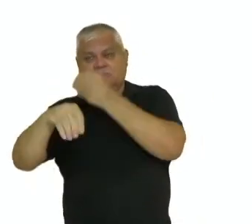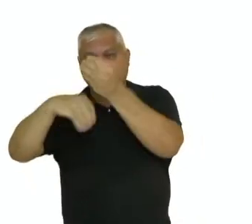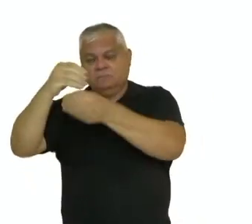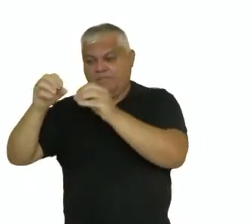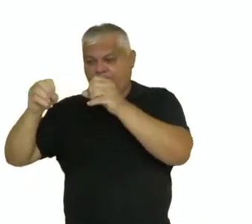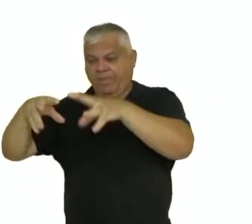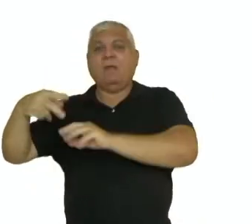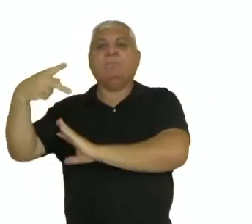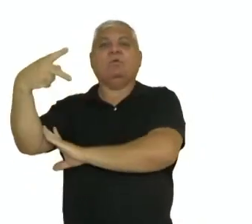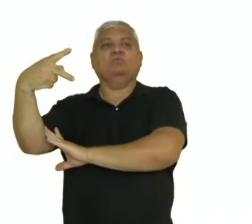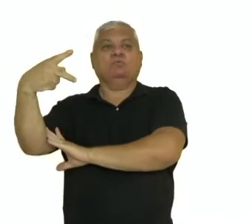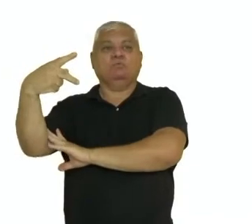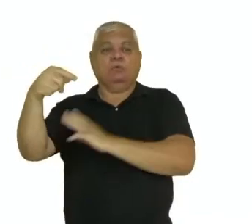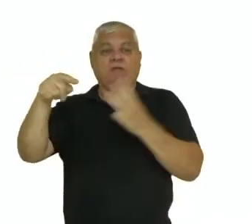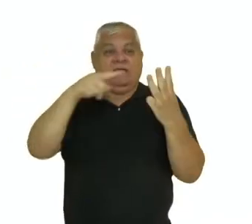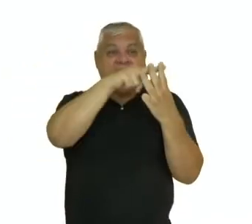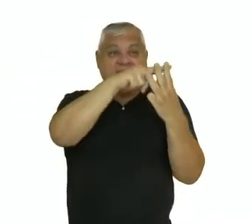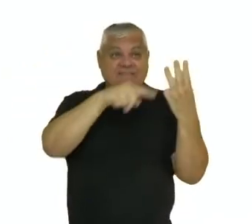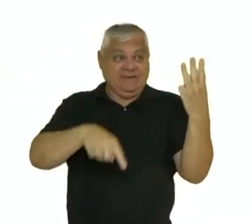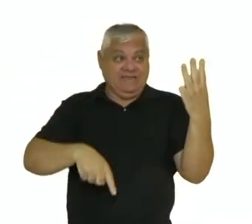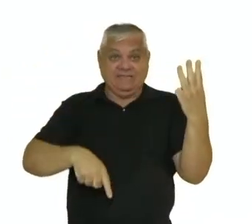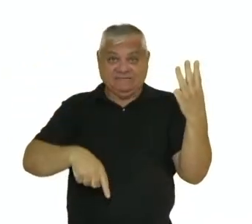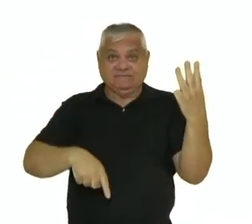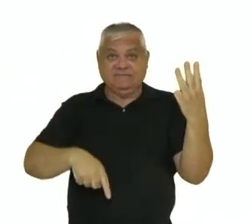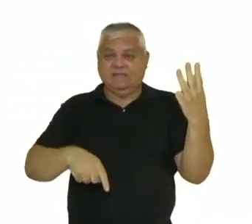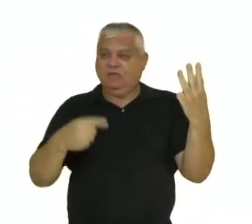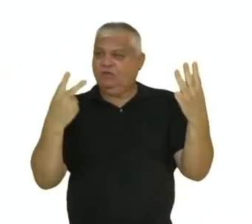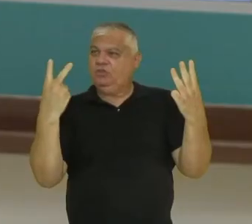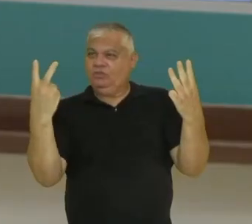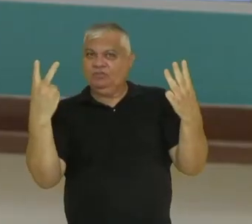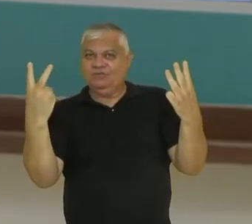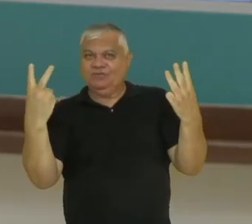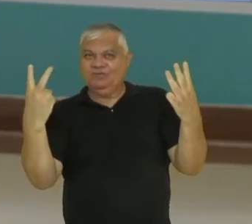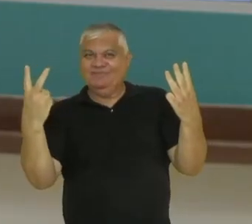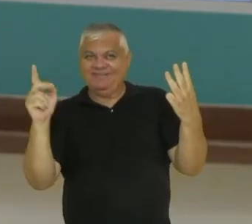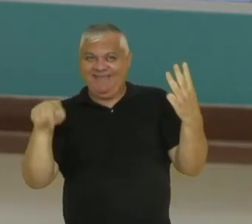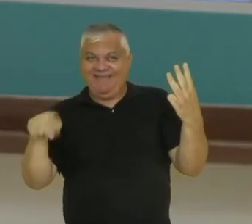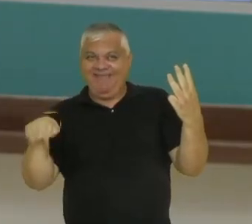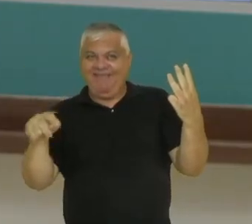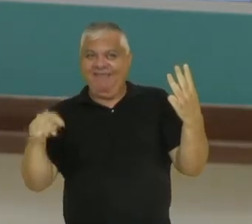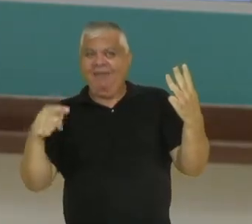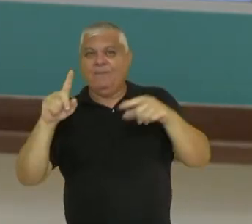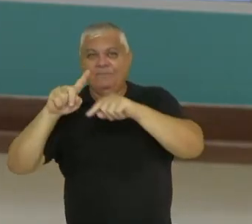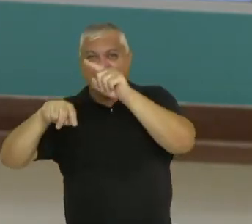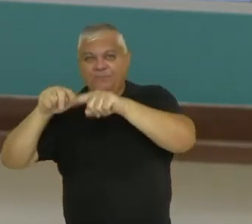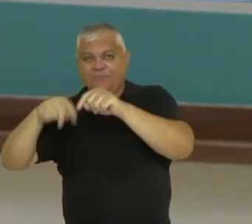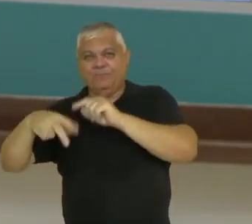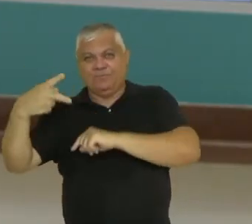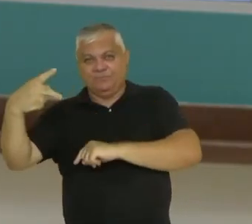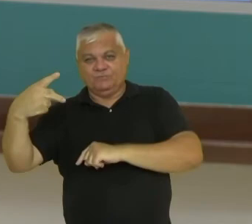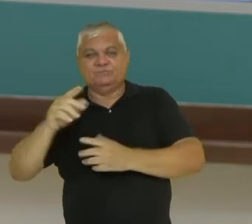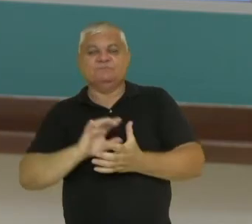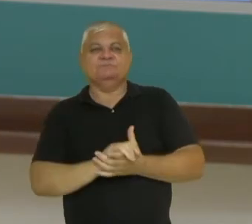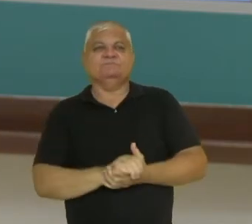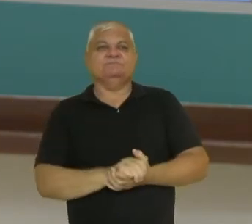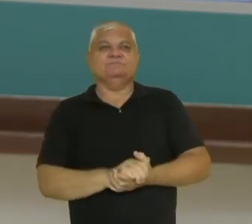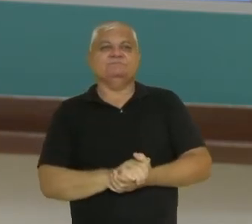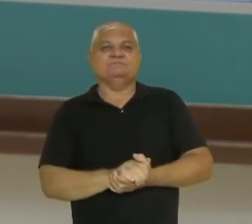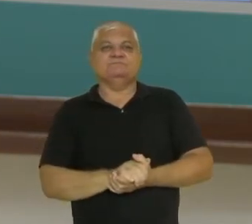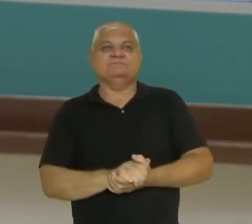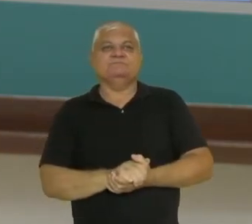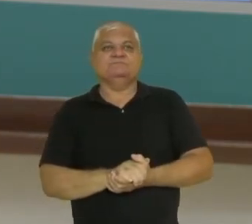3 reagentes e 2 produtos. Sulfato de chumbo e água são os produtos formados.